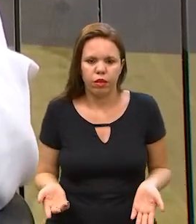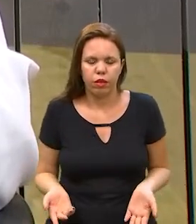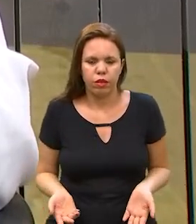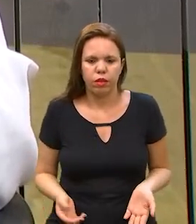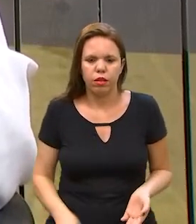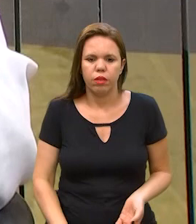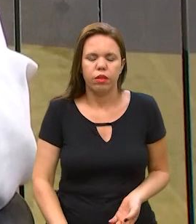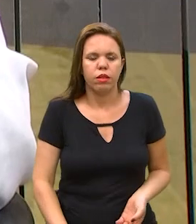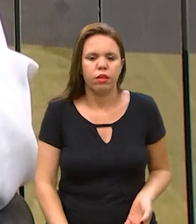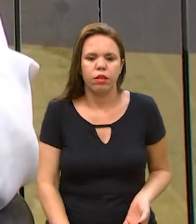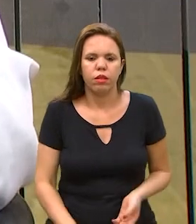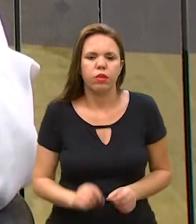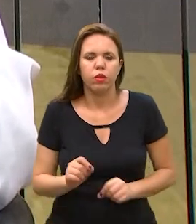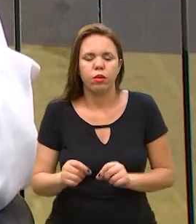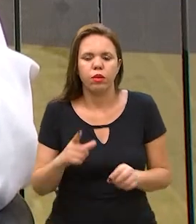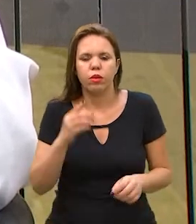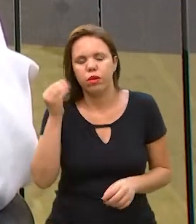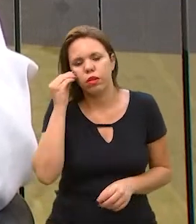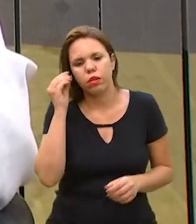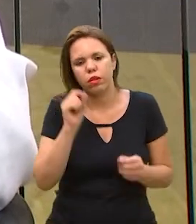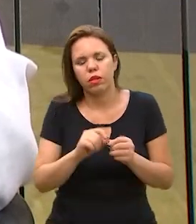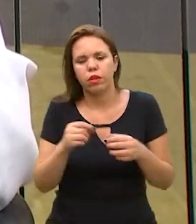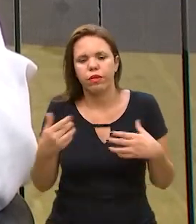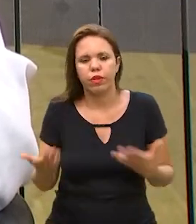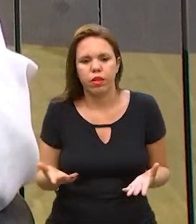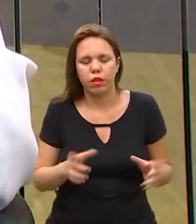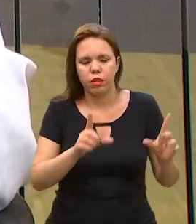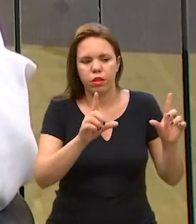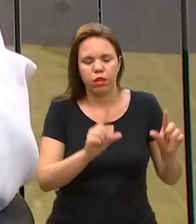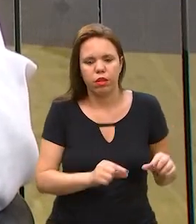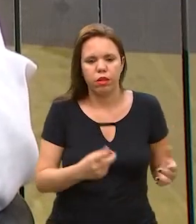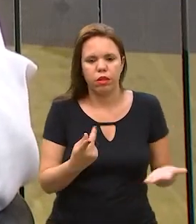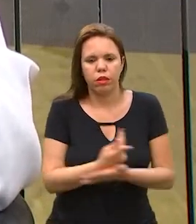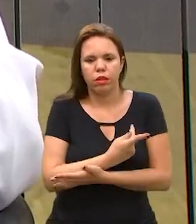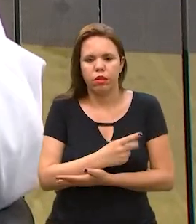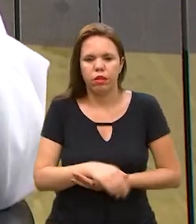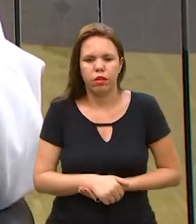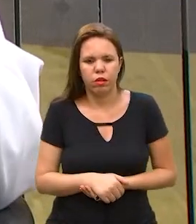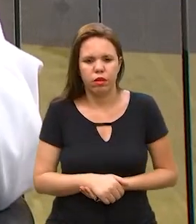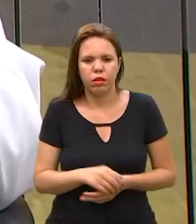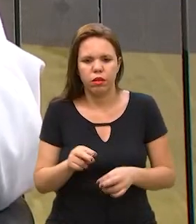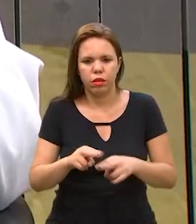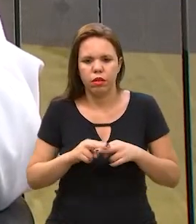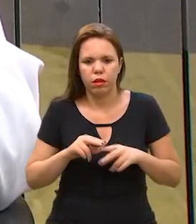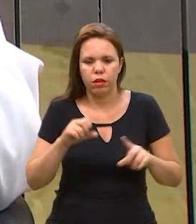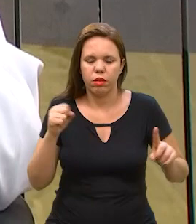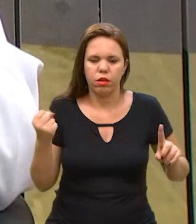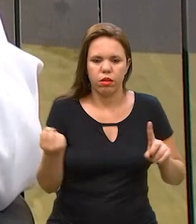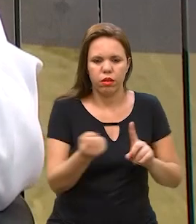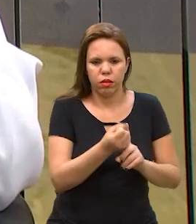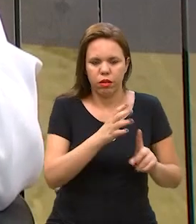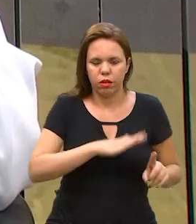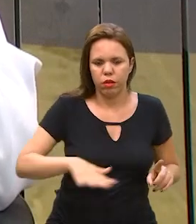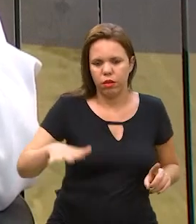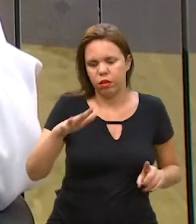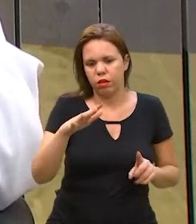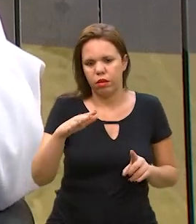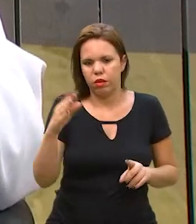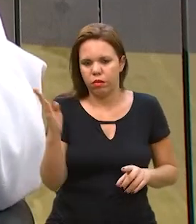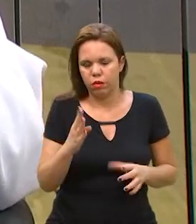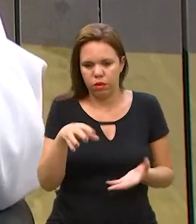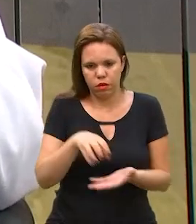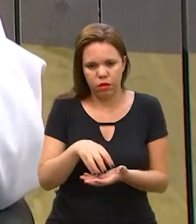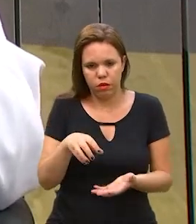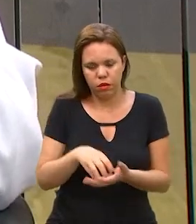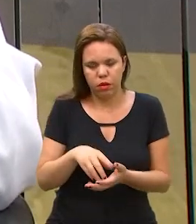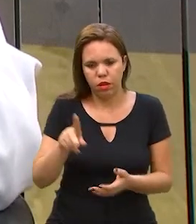Então, o que se tenta fazer é minimizar o erro. Por isso que a Sociedade Brasileira de Patologia Clínica, ela